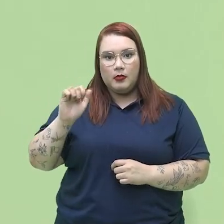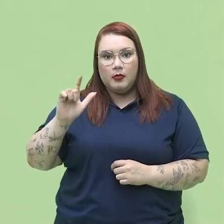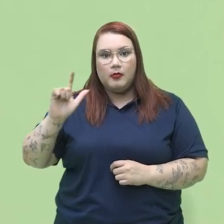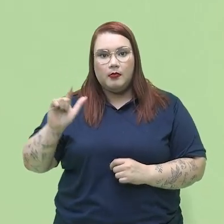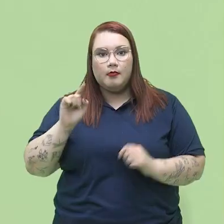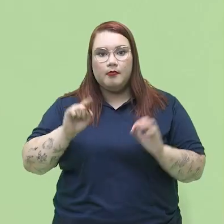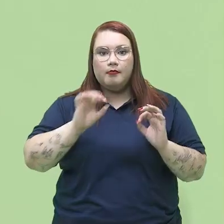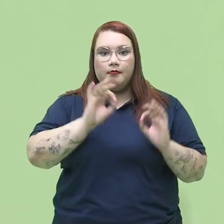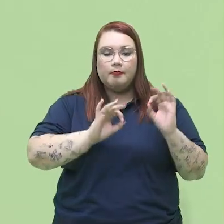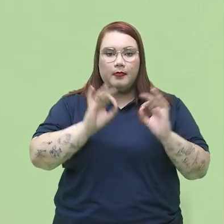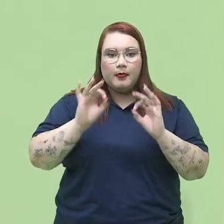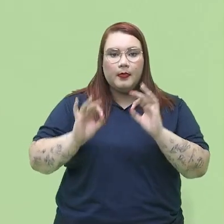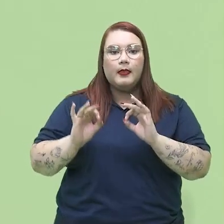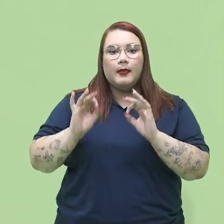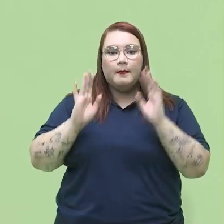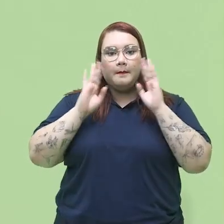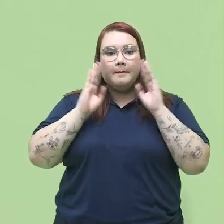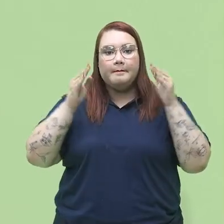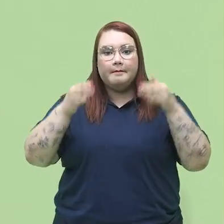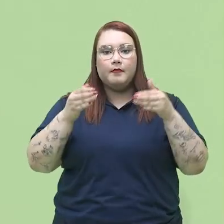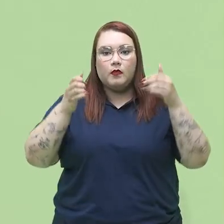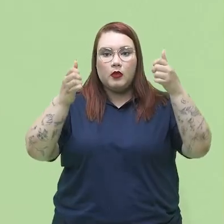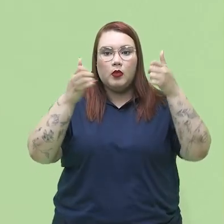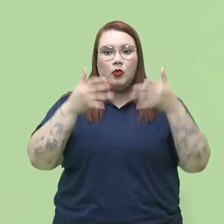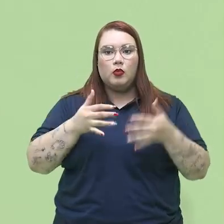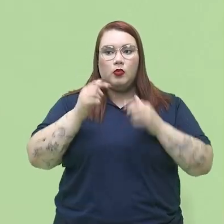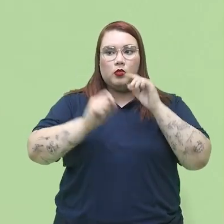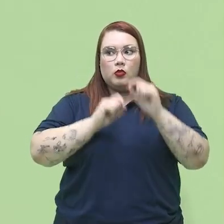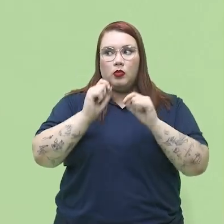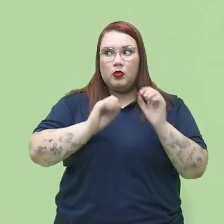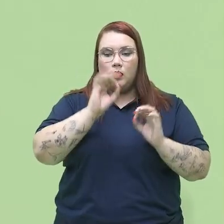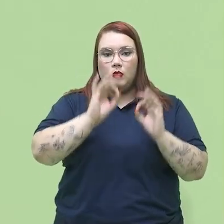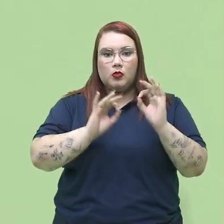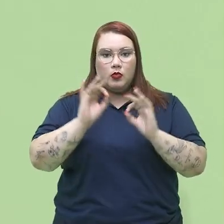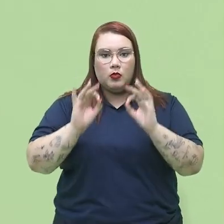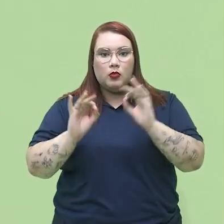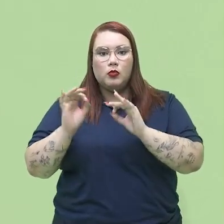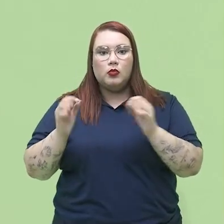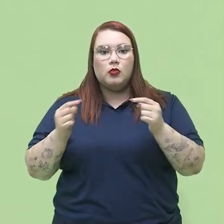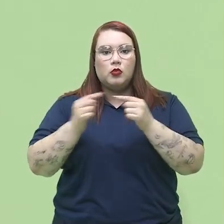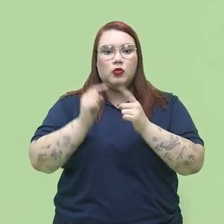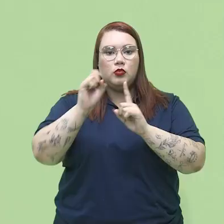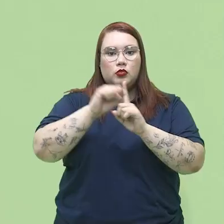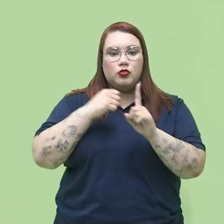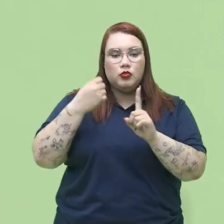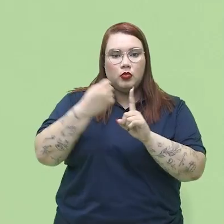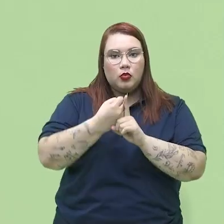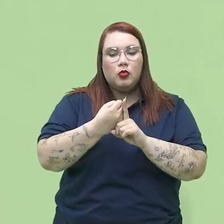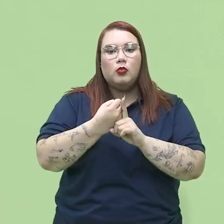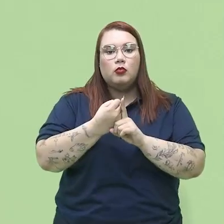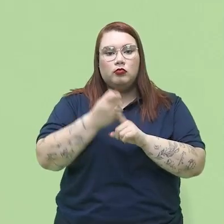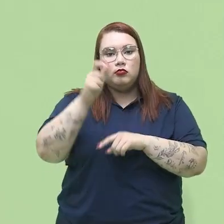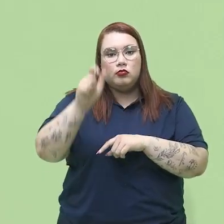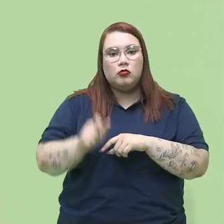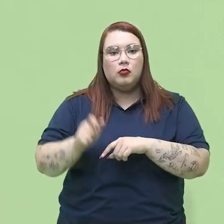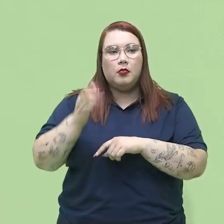Né? Especialistas falam que o processo social do indivíduo pré-histórico ele